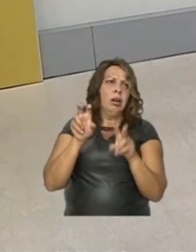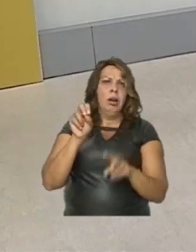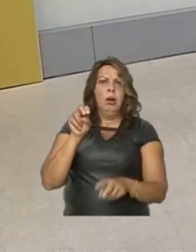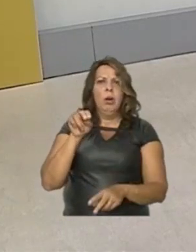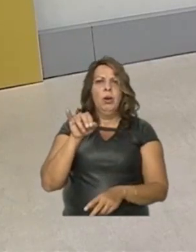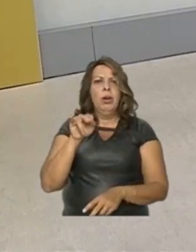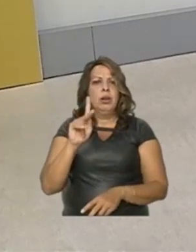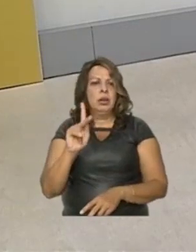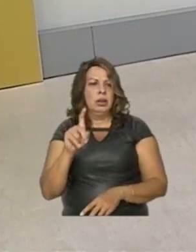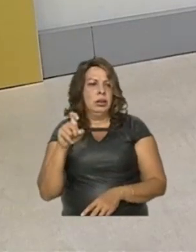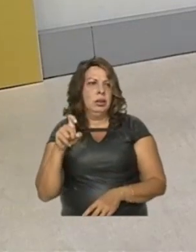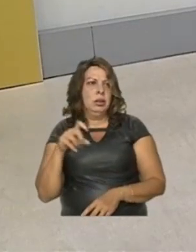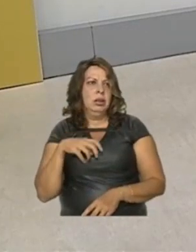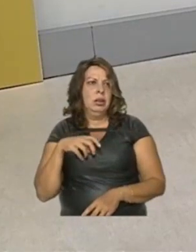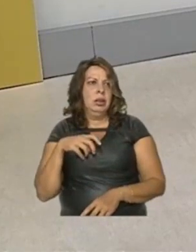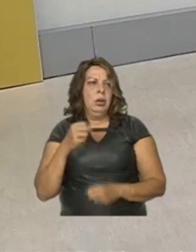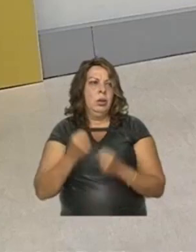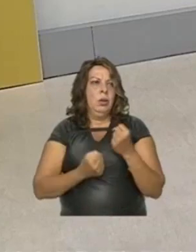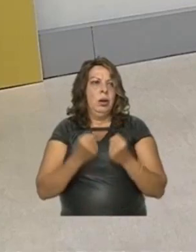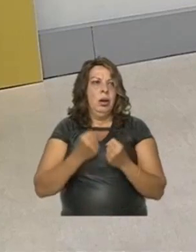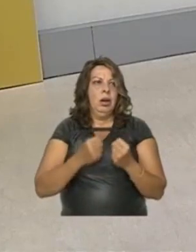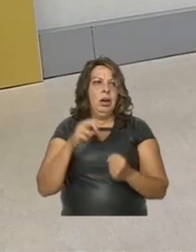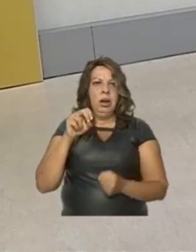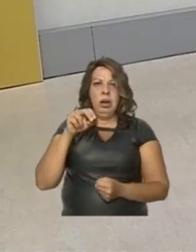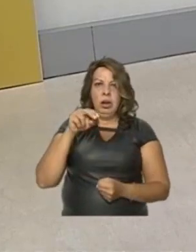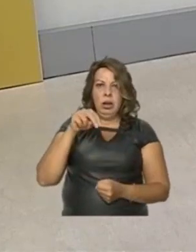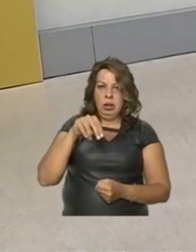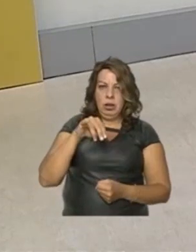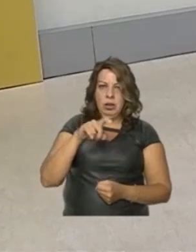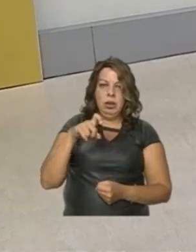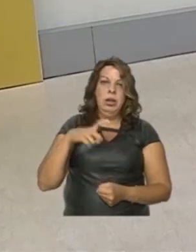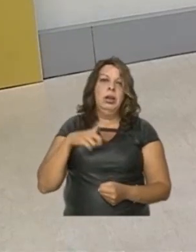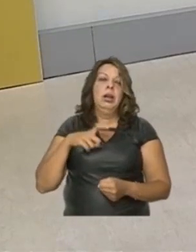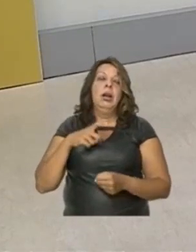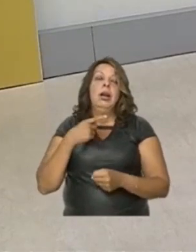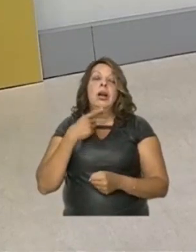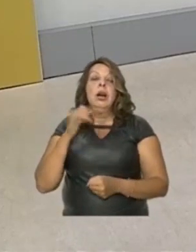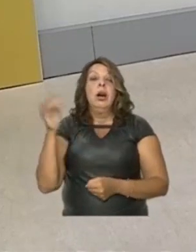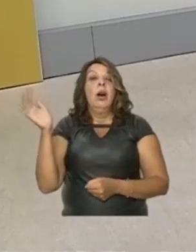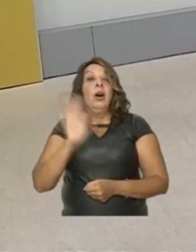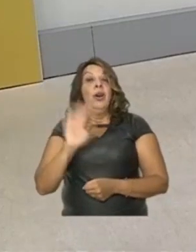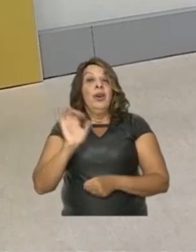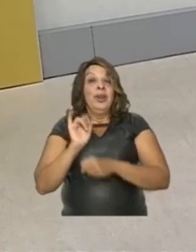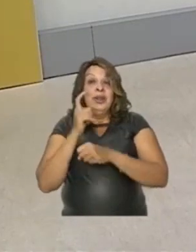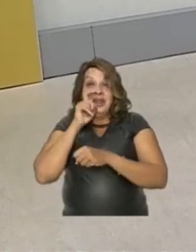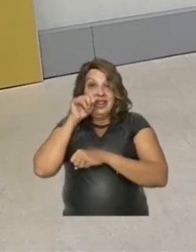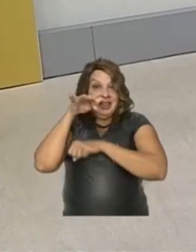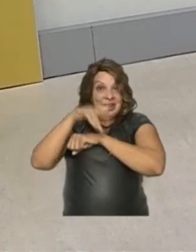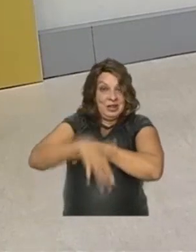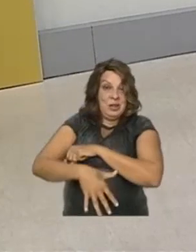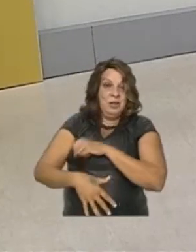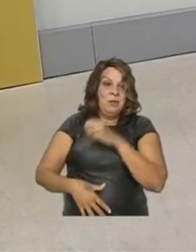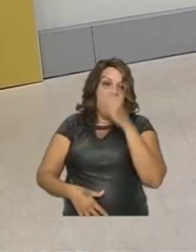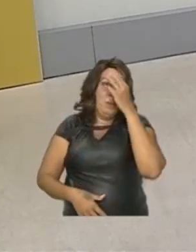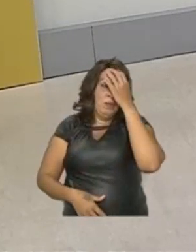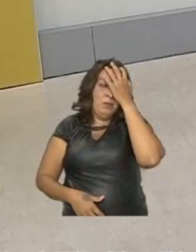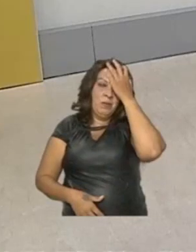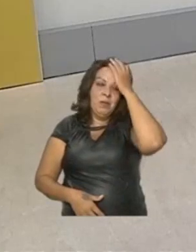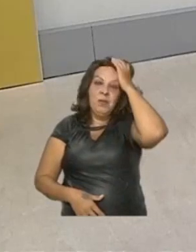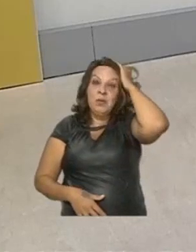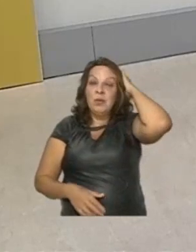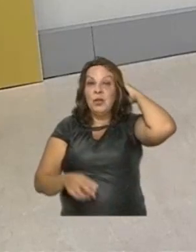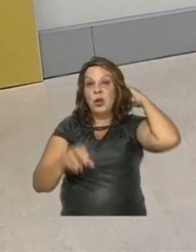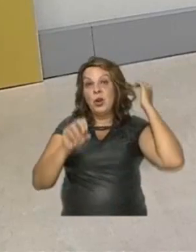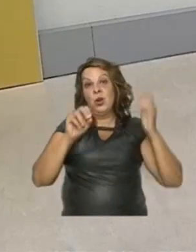Onix. Valendo o Onix, gente. Ó, alô vocês em Canindé. Dilma, beijo. Magno, beijo. Corrigindo então,